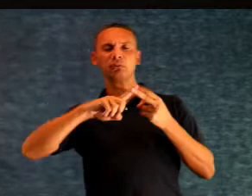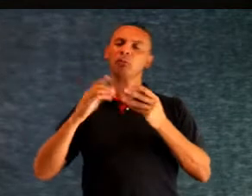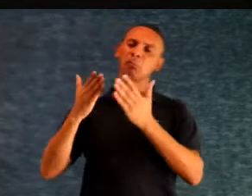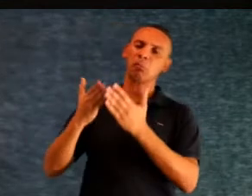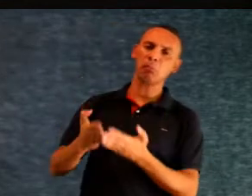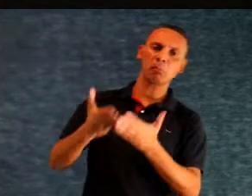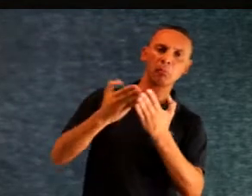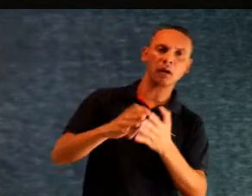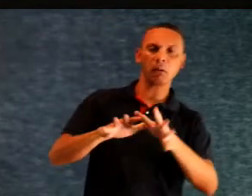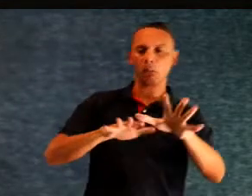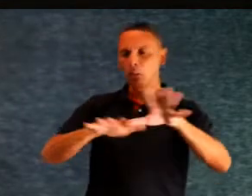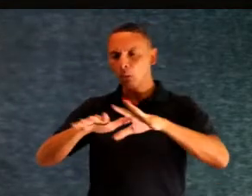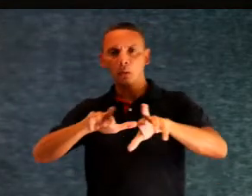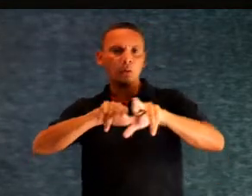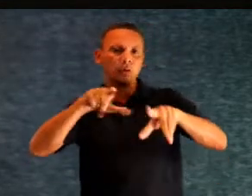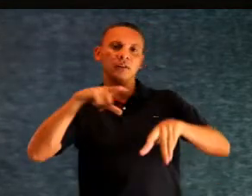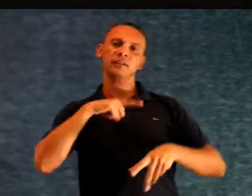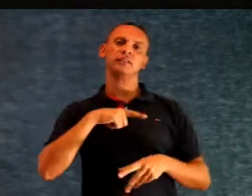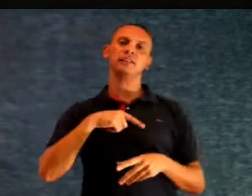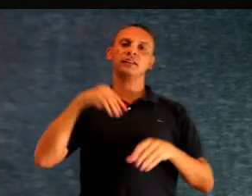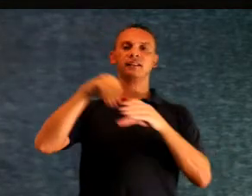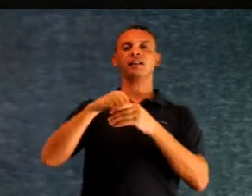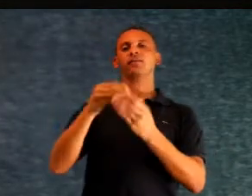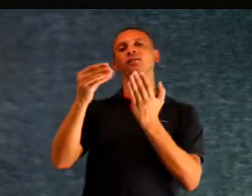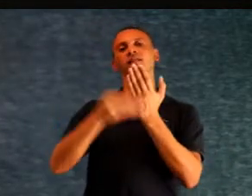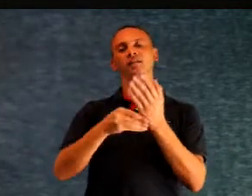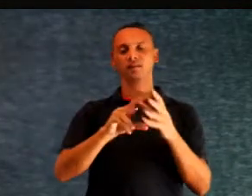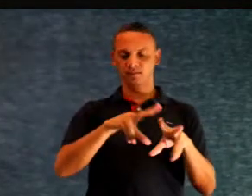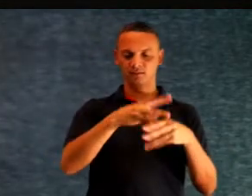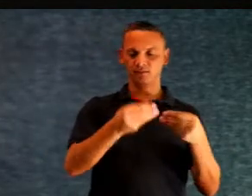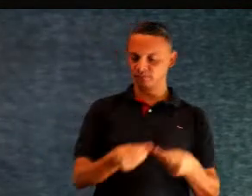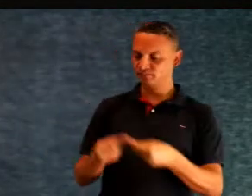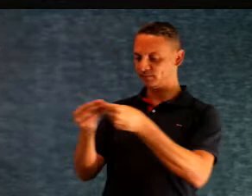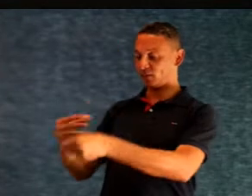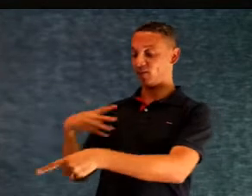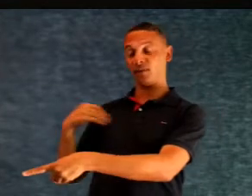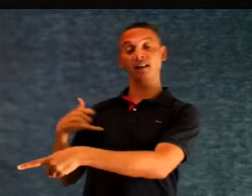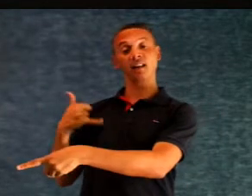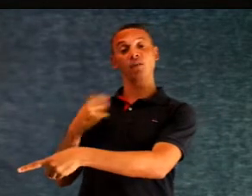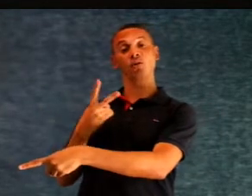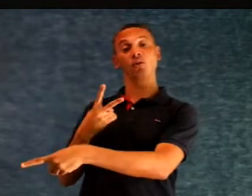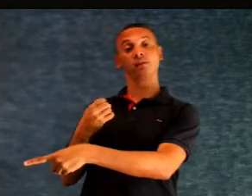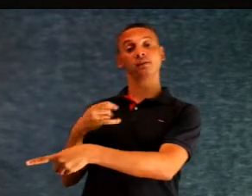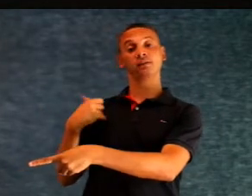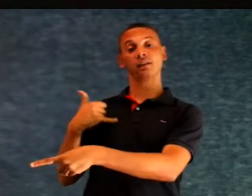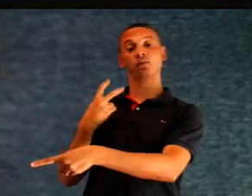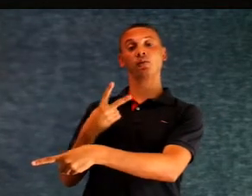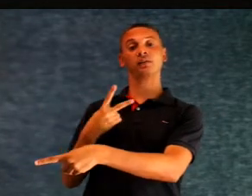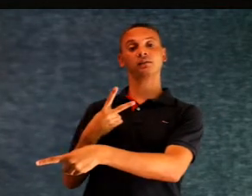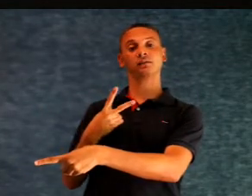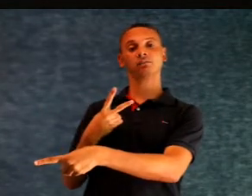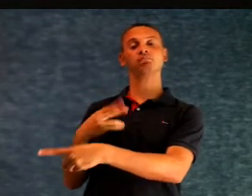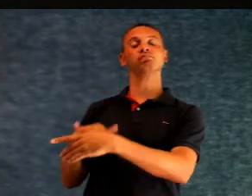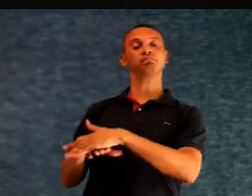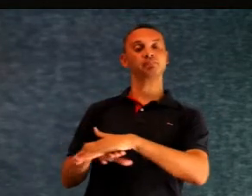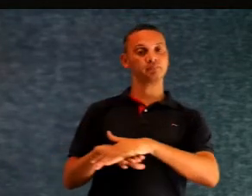já, mas ela passou a ter intimidade com os livros. Livro, para ela, passou a ser algo absolutamente natural,